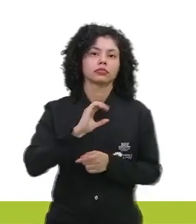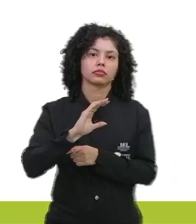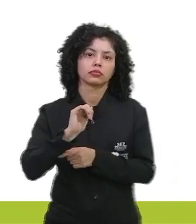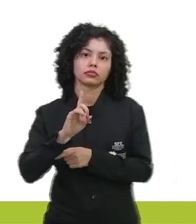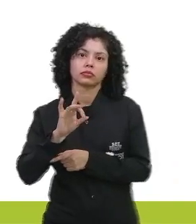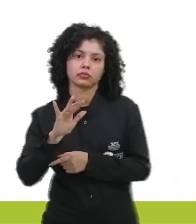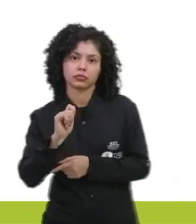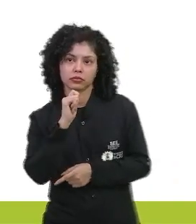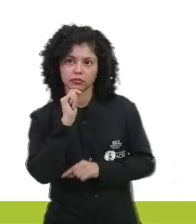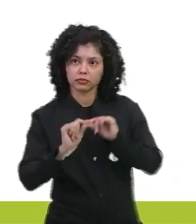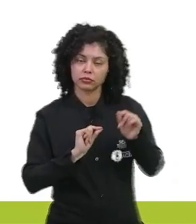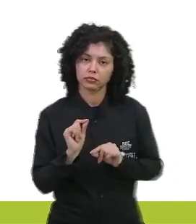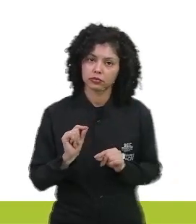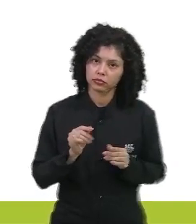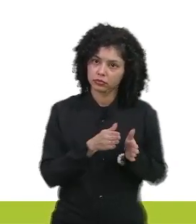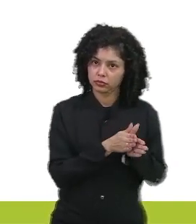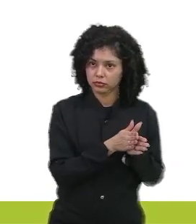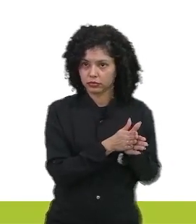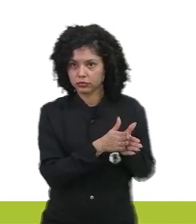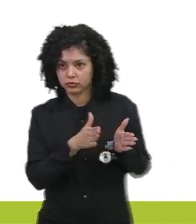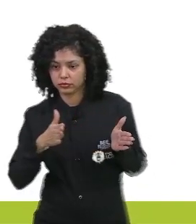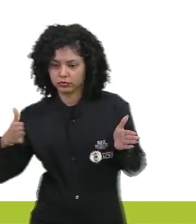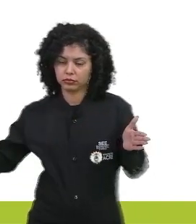ela seja uma cadeia